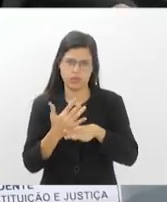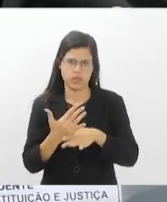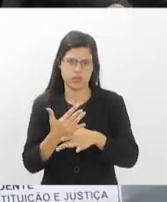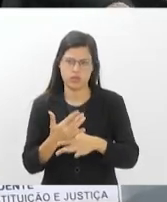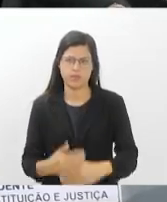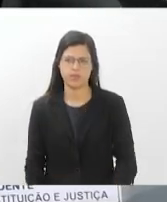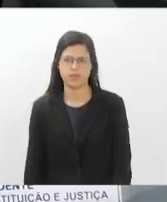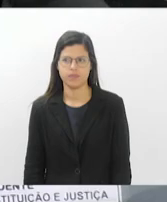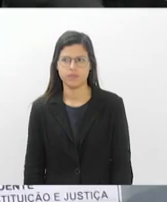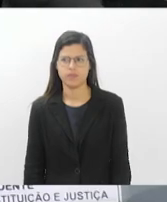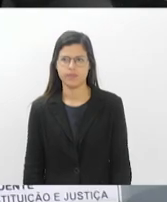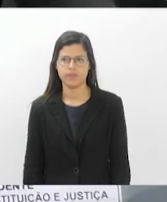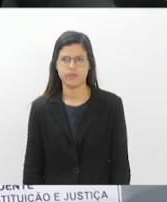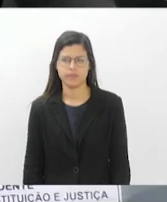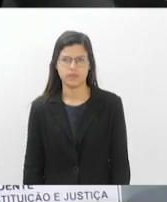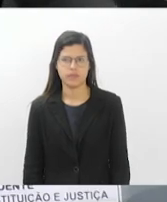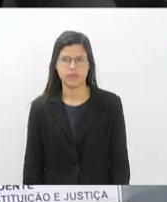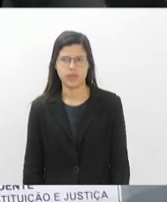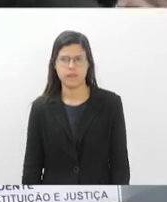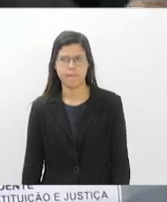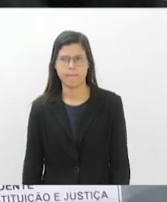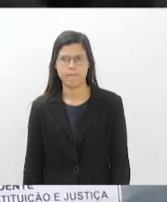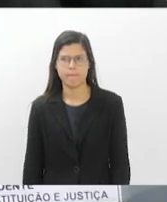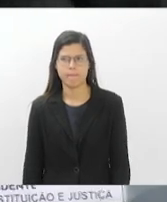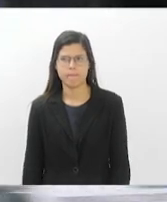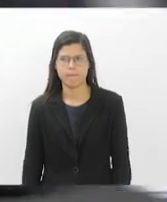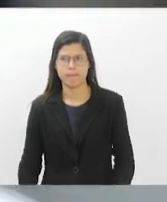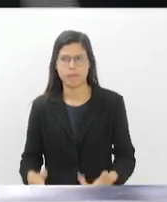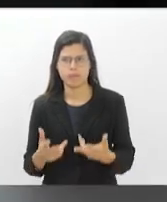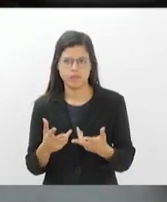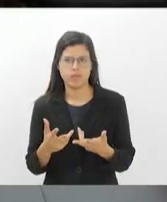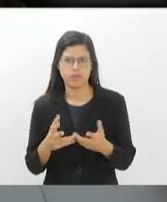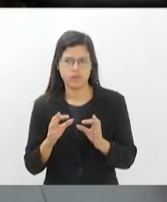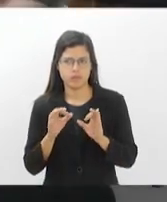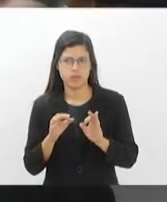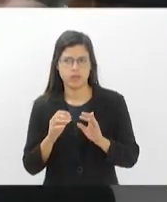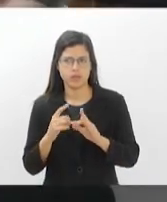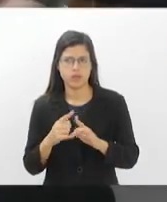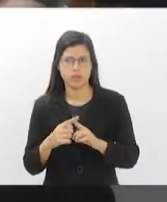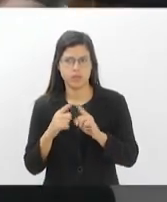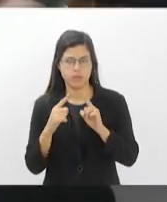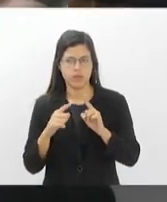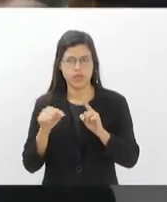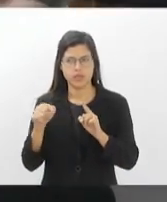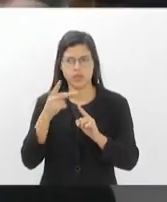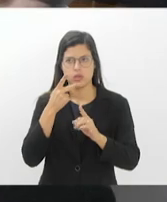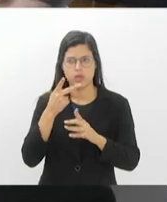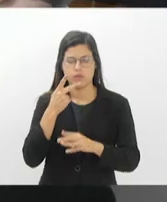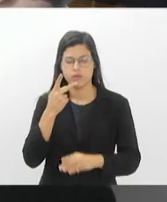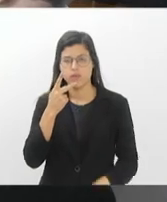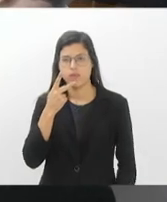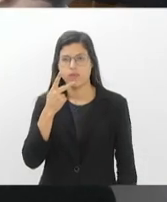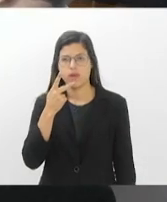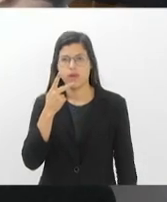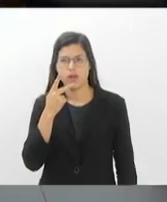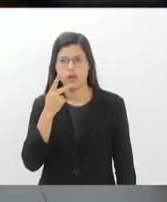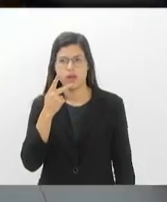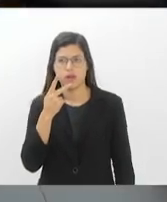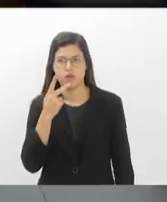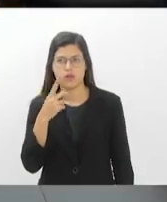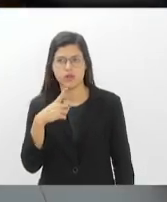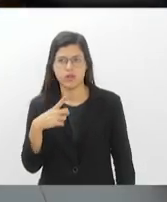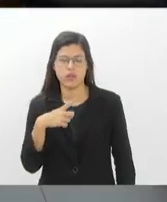Mas ele, eu reconheço, mas a saída é porque eles falam mediante termo de